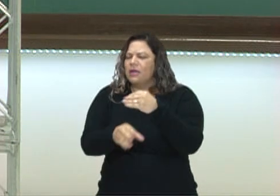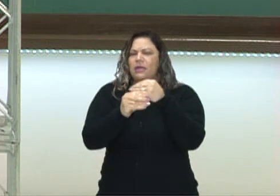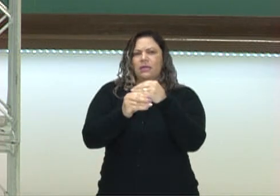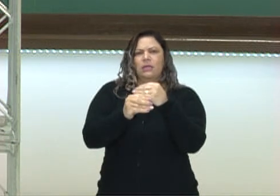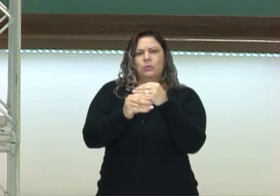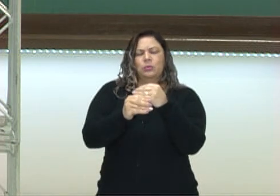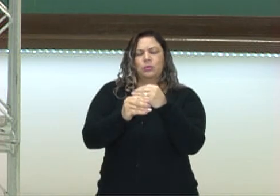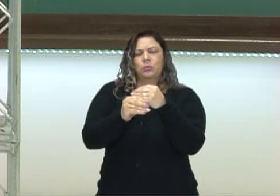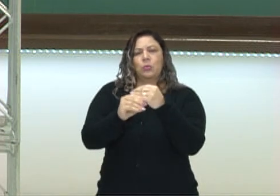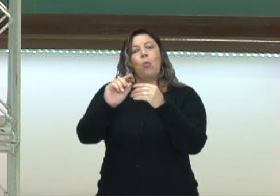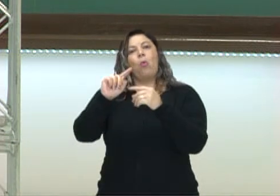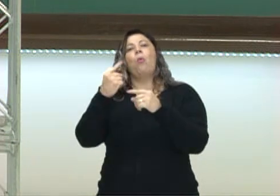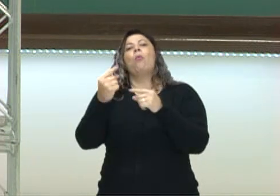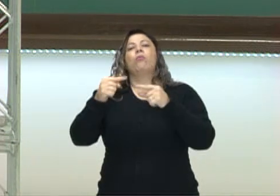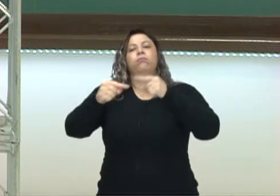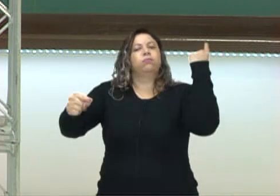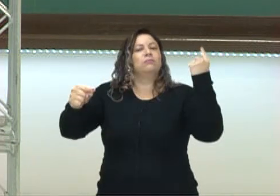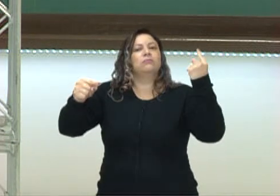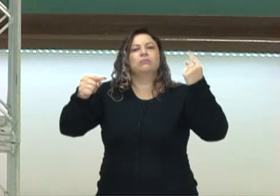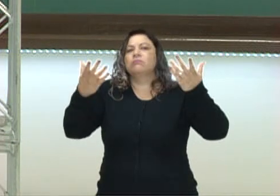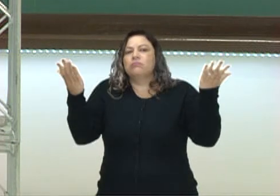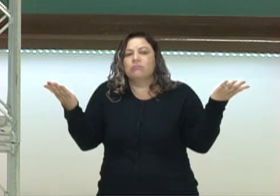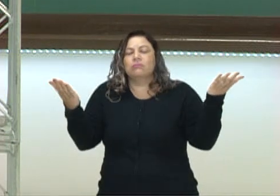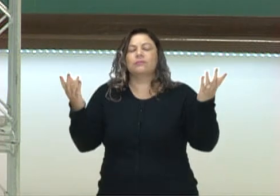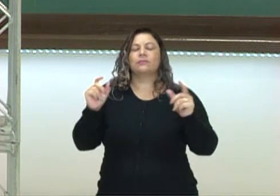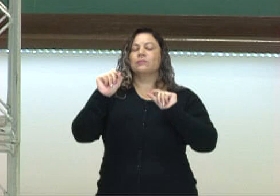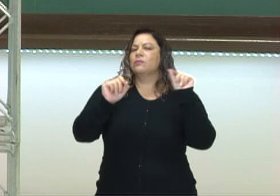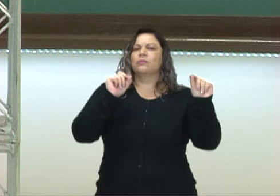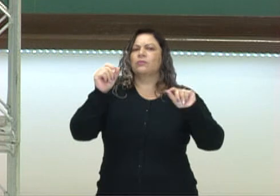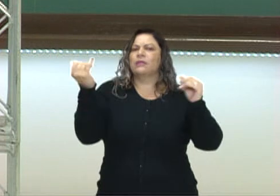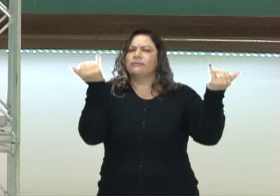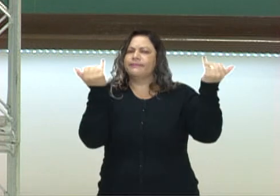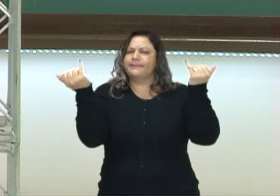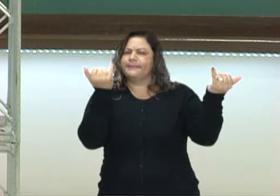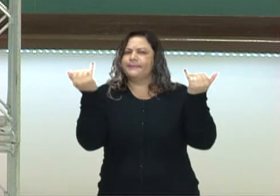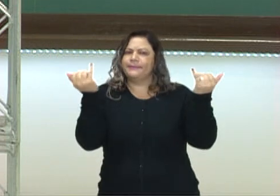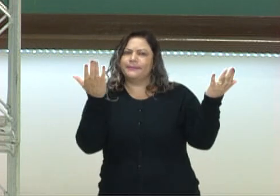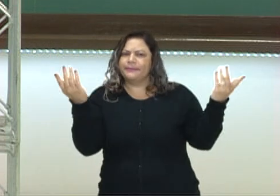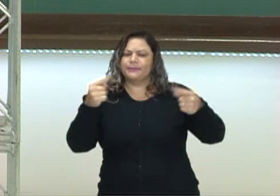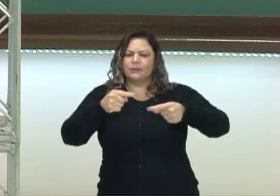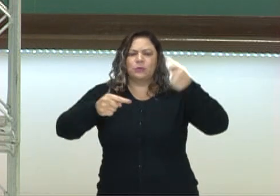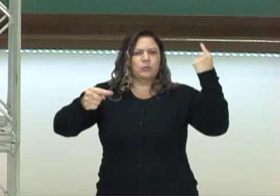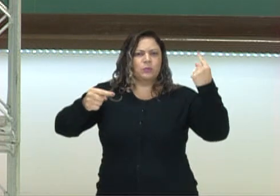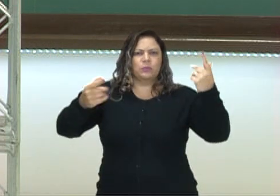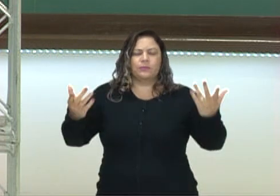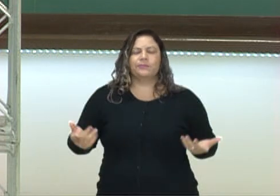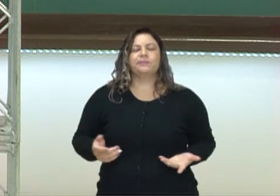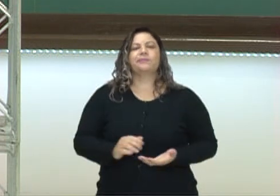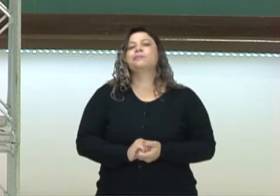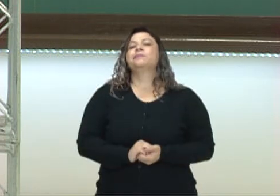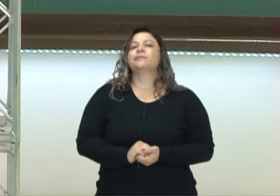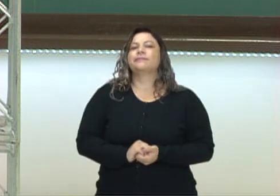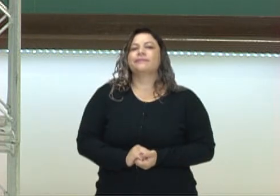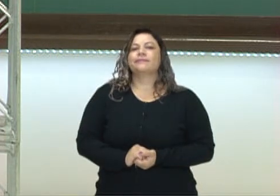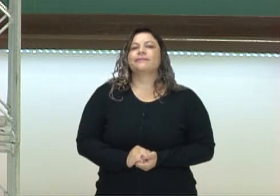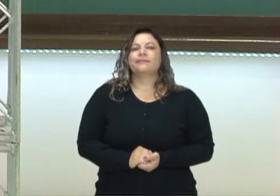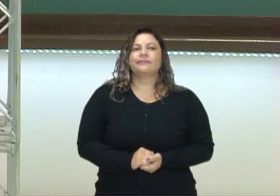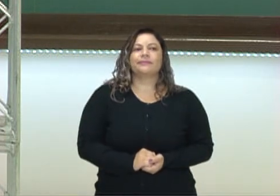informação ou ela trouxe um contraste de informações, ou informações que são opostas de certa forma?